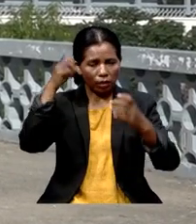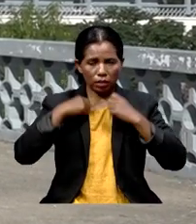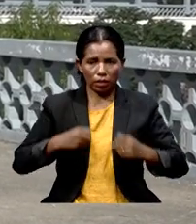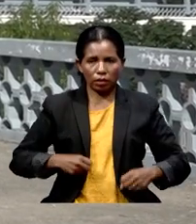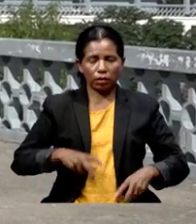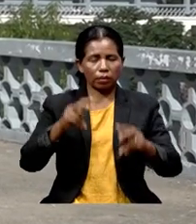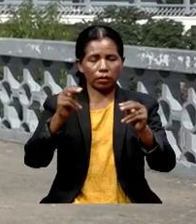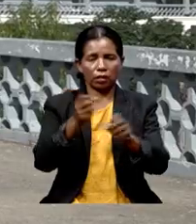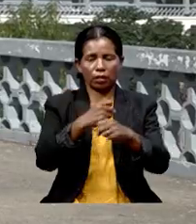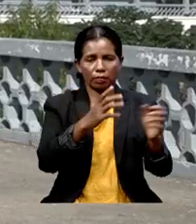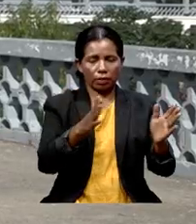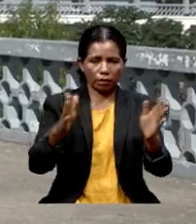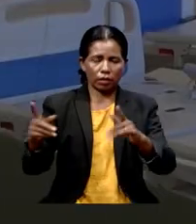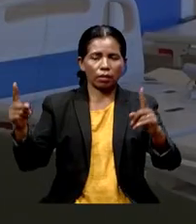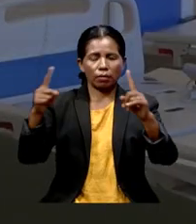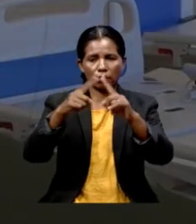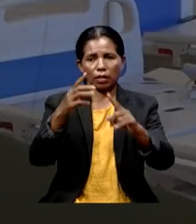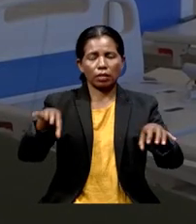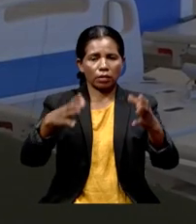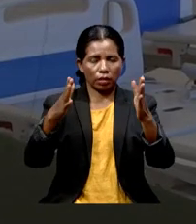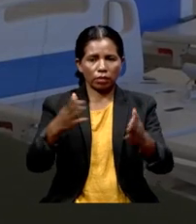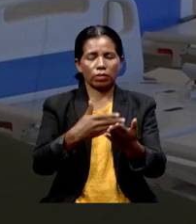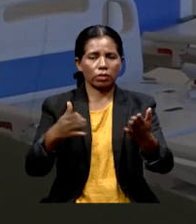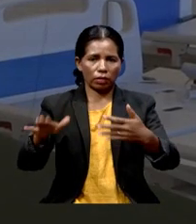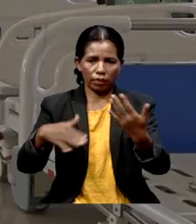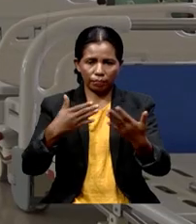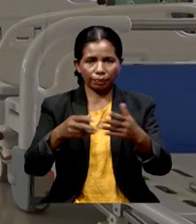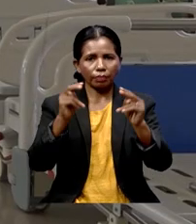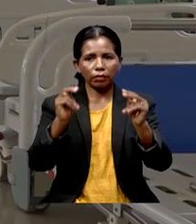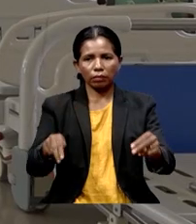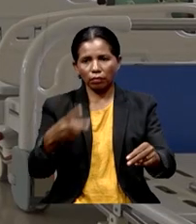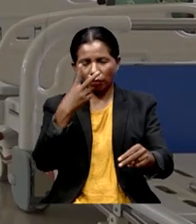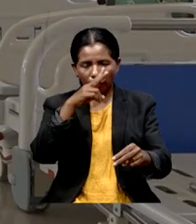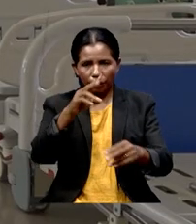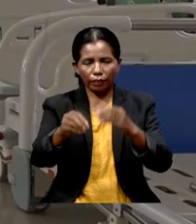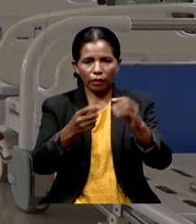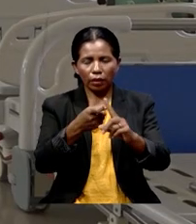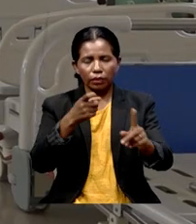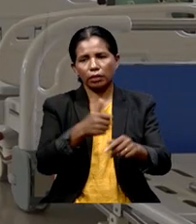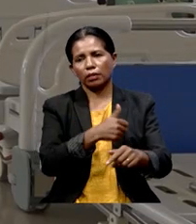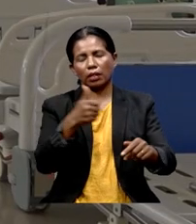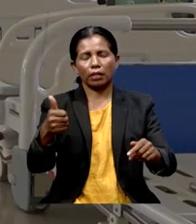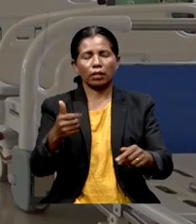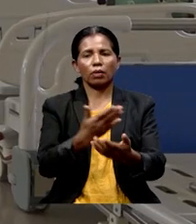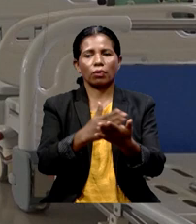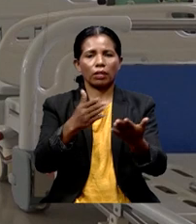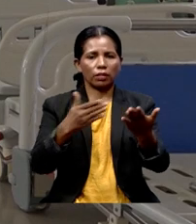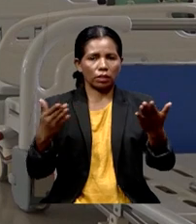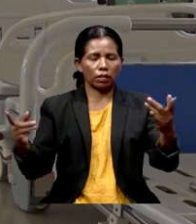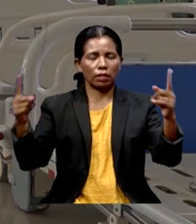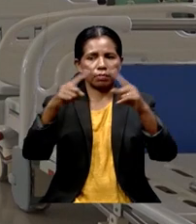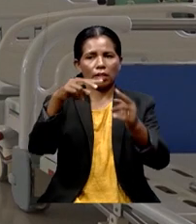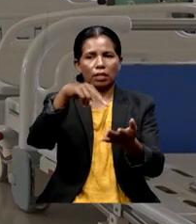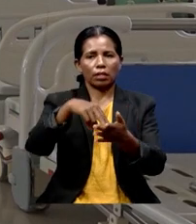halo preparasyon liuliu rekursu humano no ekipamento no presisa halo konsultasyon ho parte barak molok sos ekipamento ba